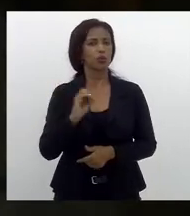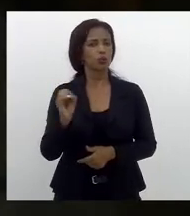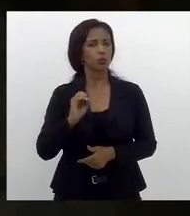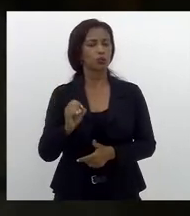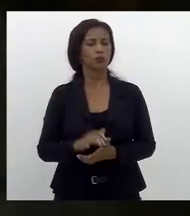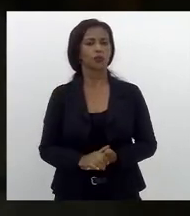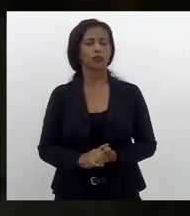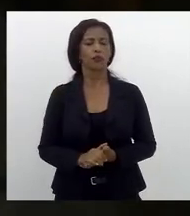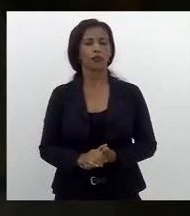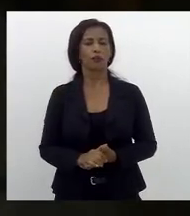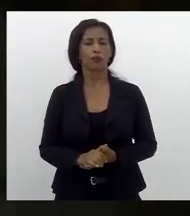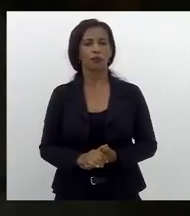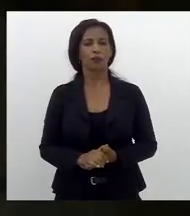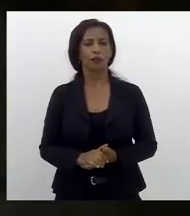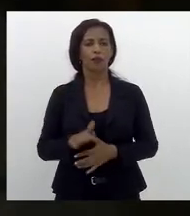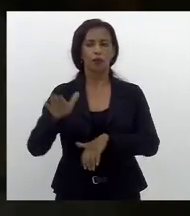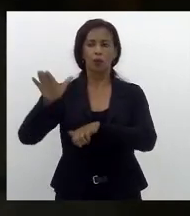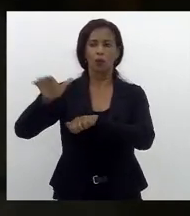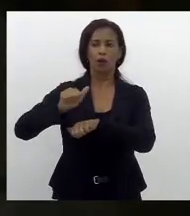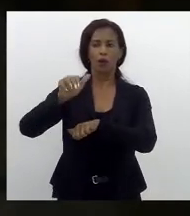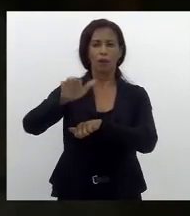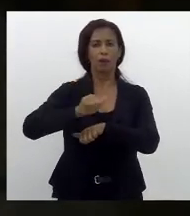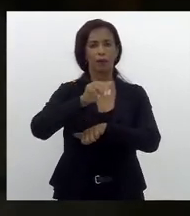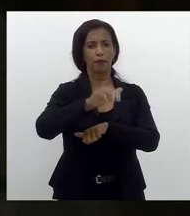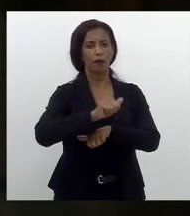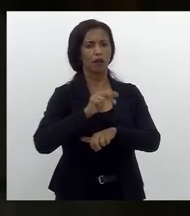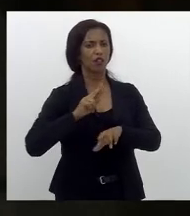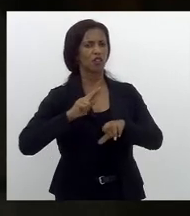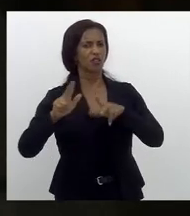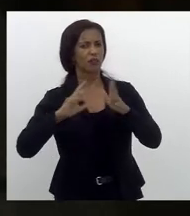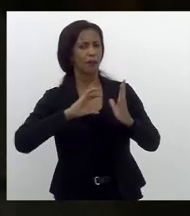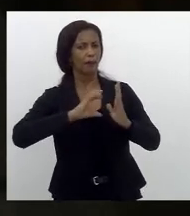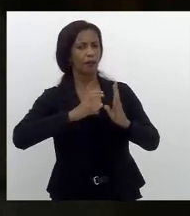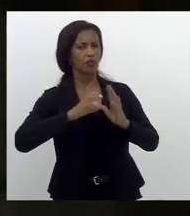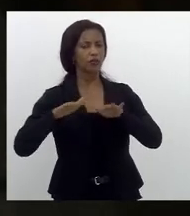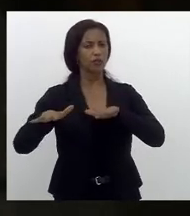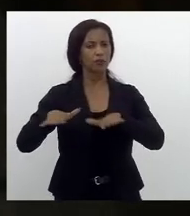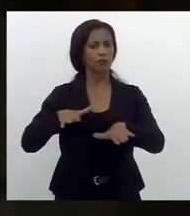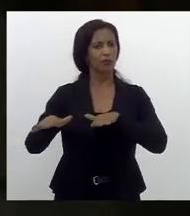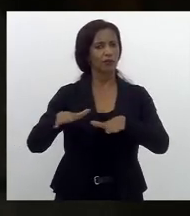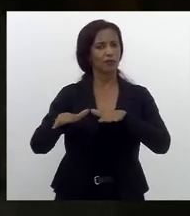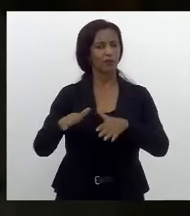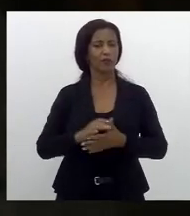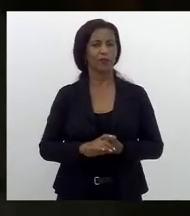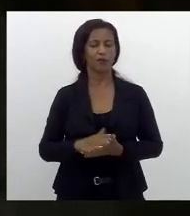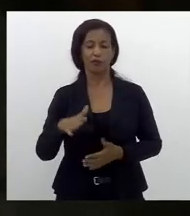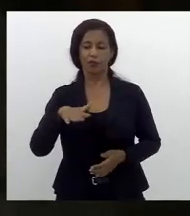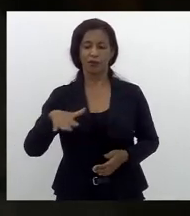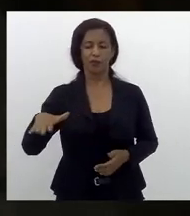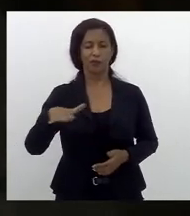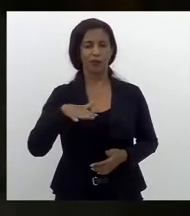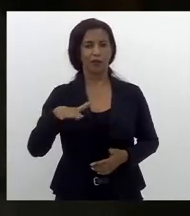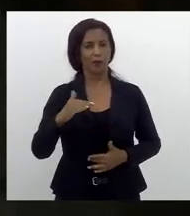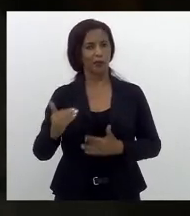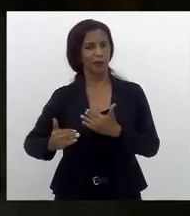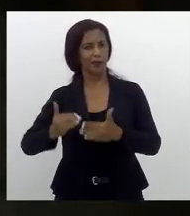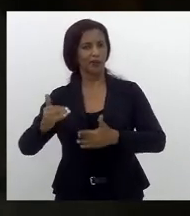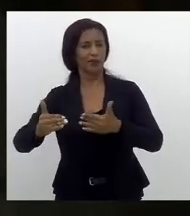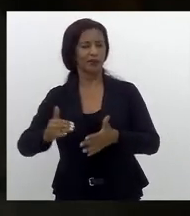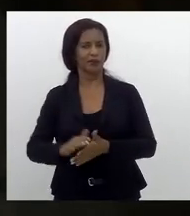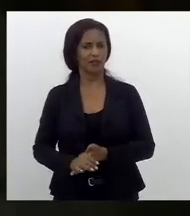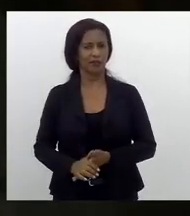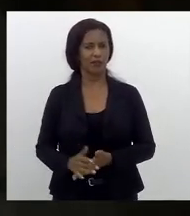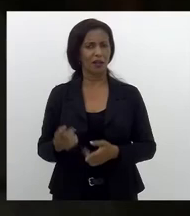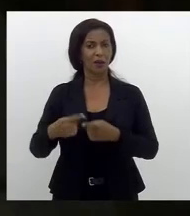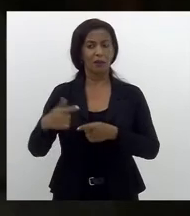foram convocados por diferentes partidos e movimentos do campo progressista. Por que